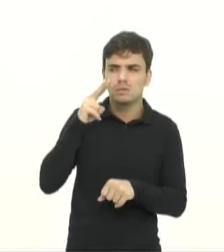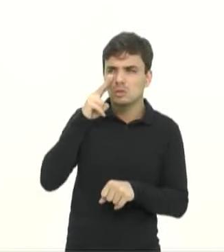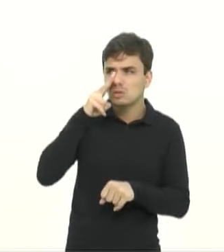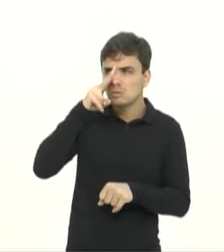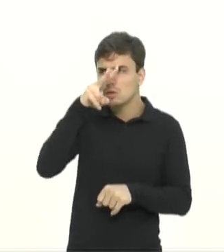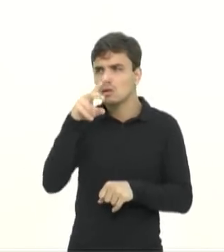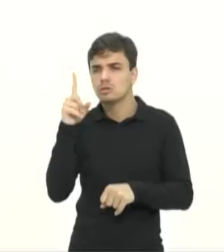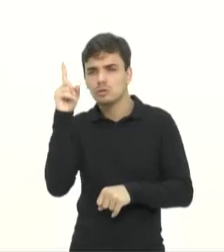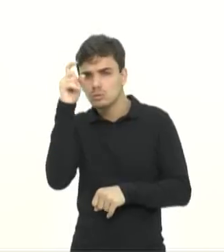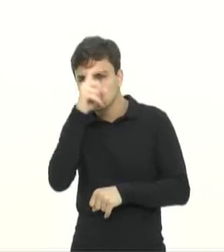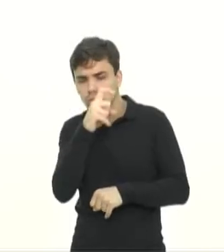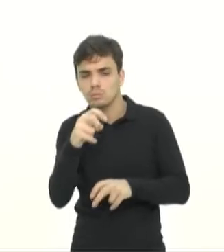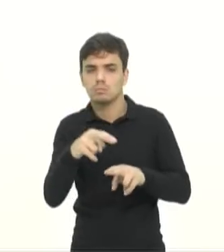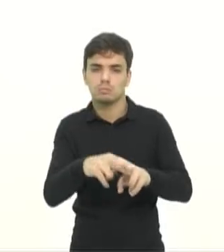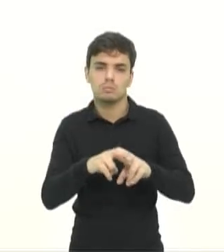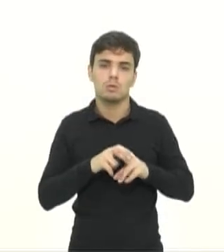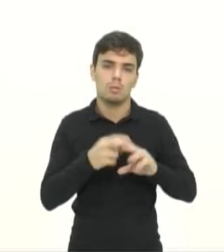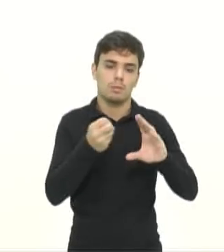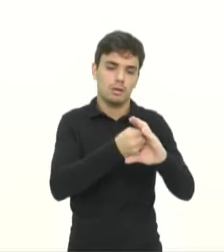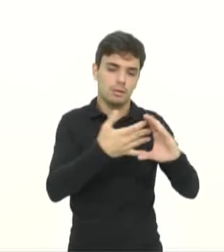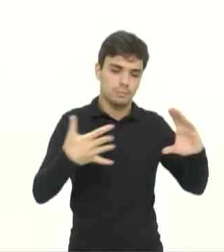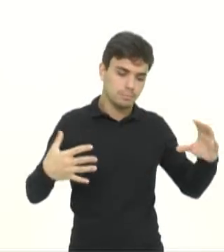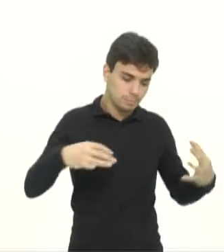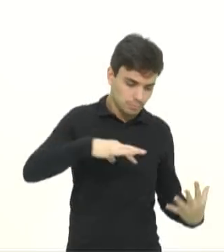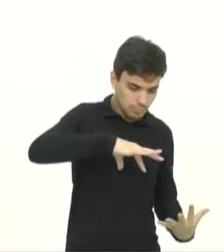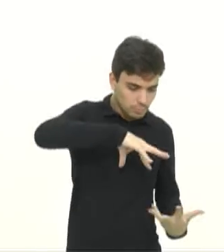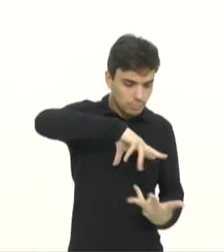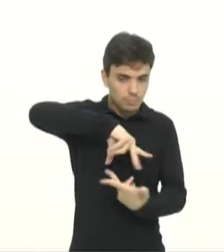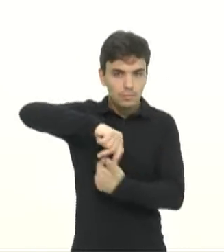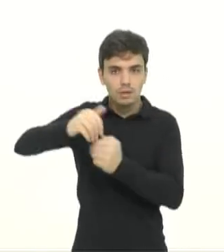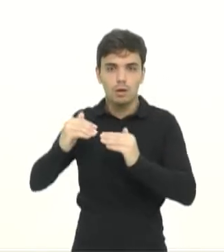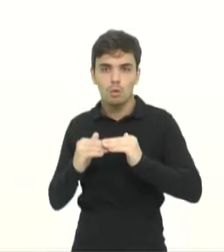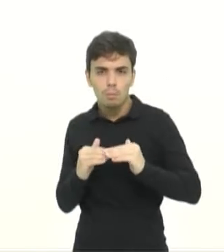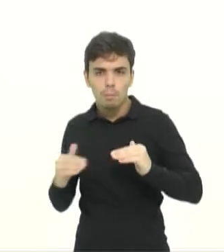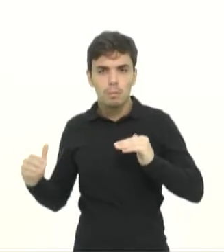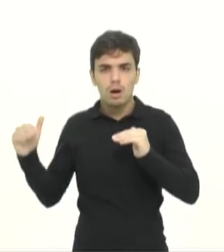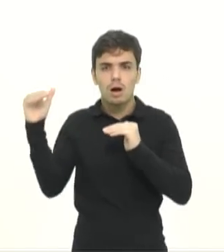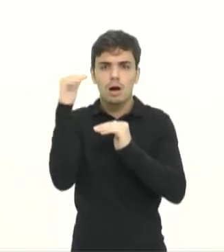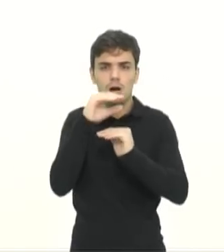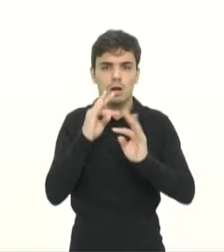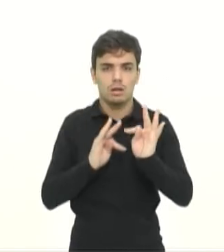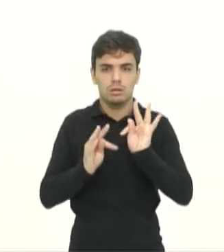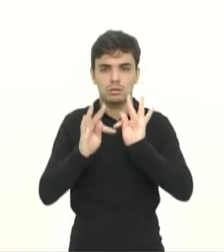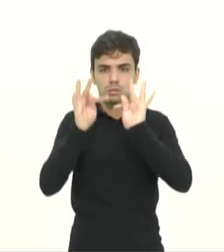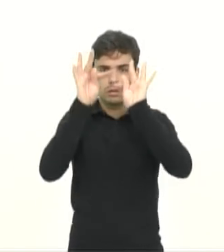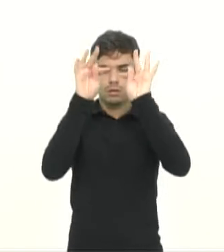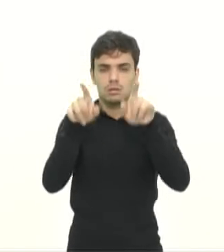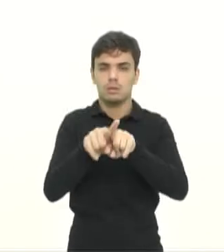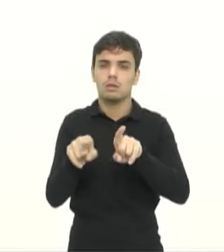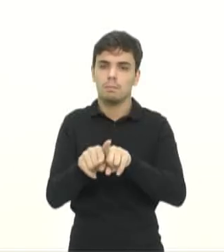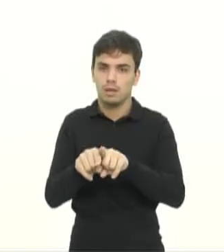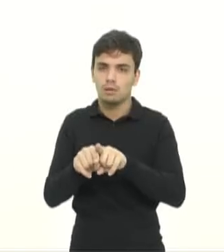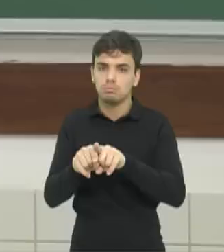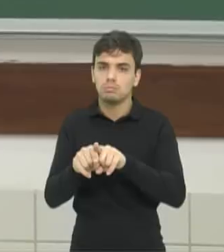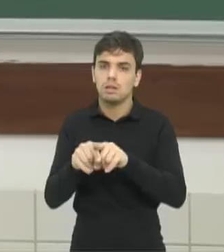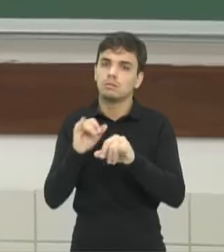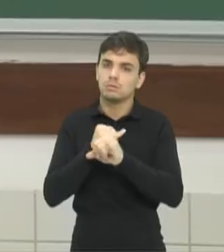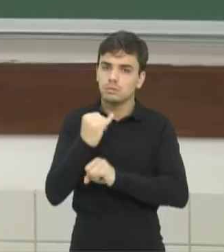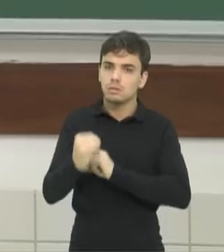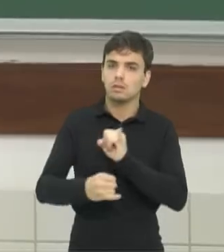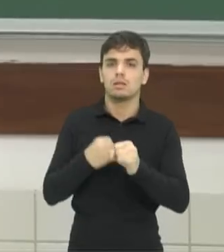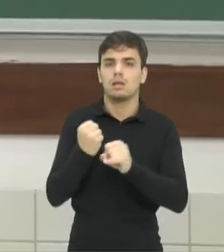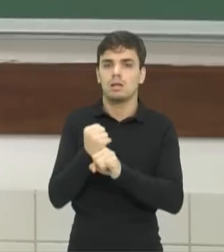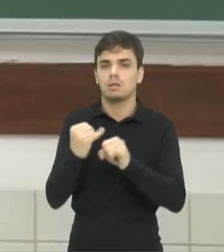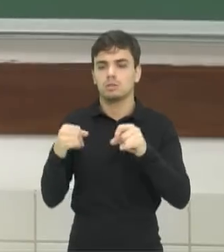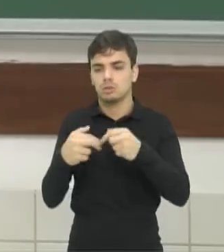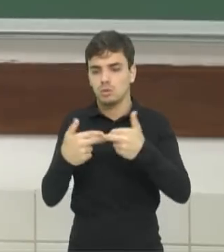caracterizado pela globalização, avanços tecnológicos e pelo desenvolvimento de novas mídias. O